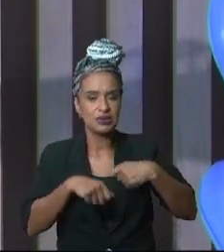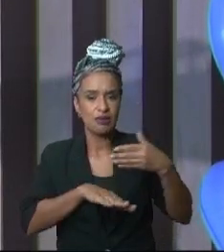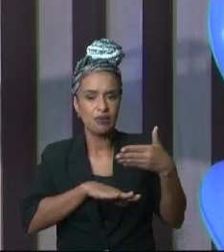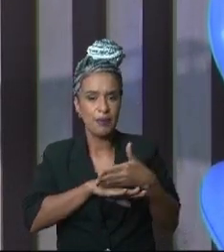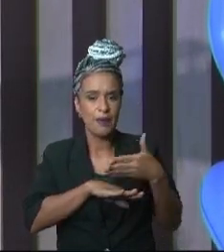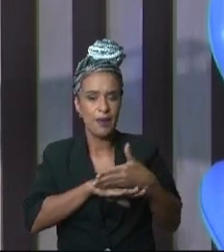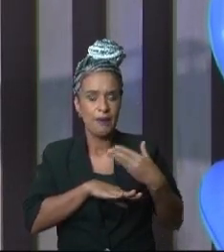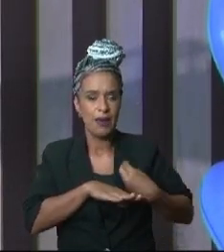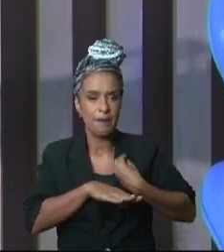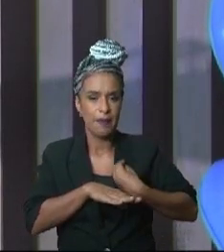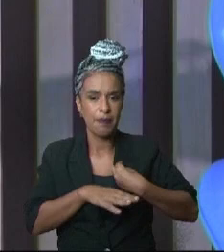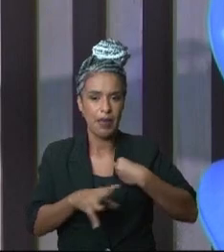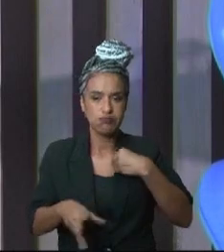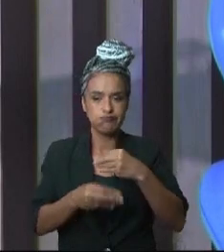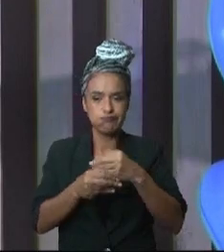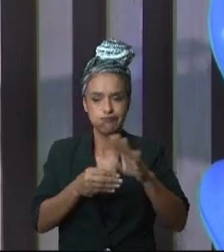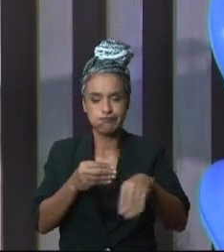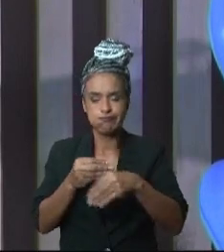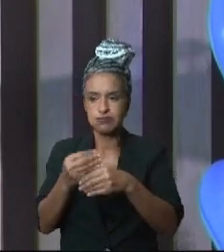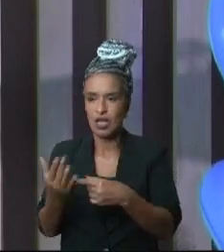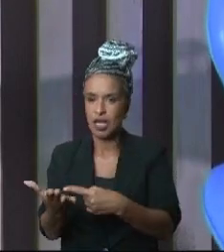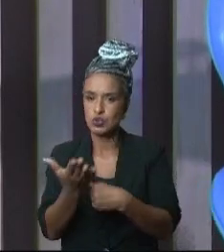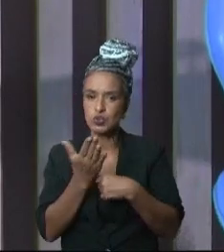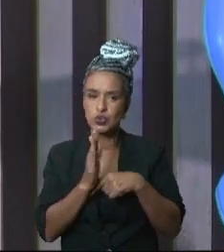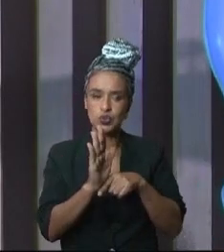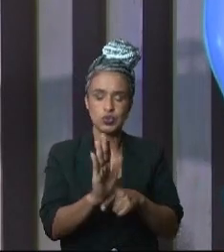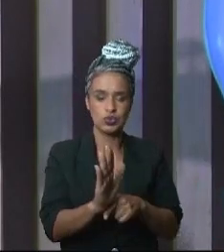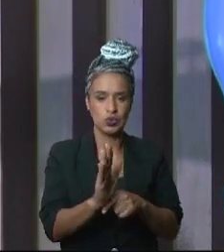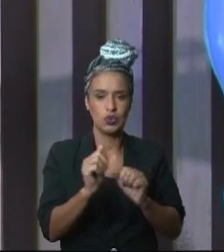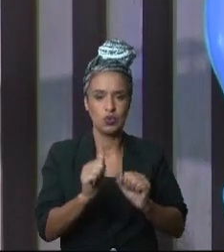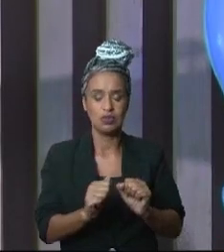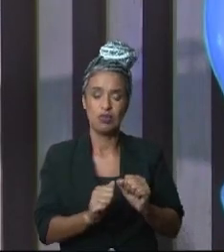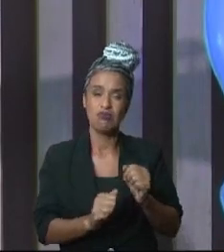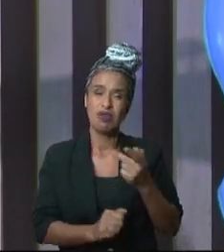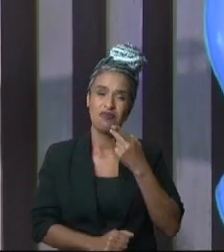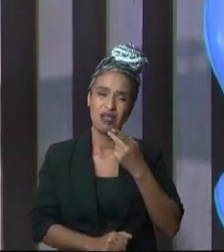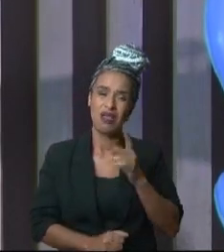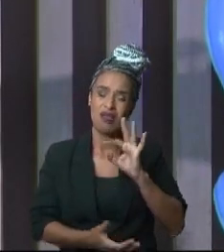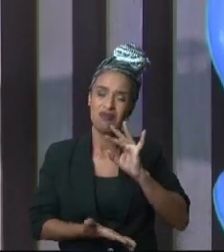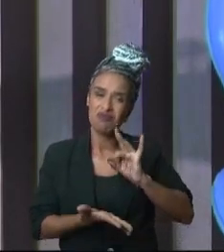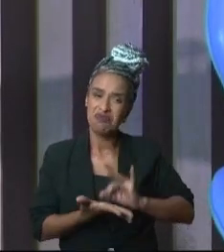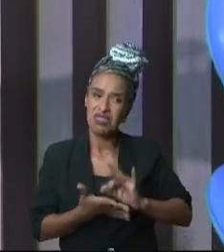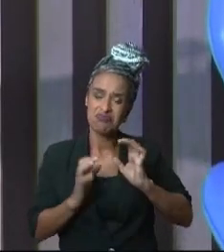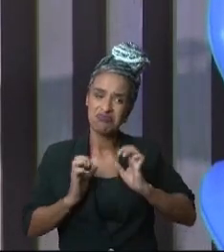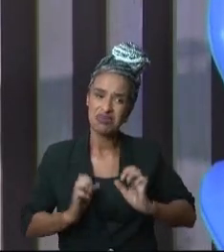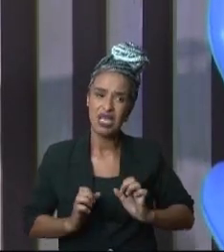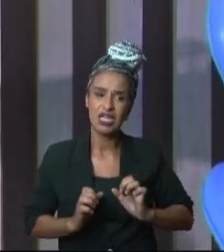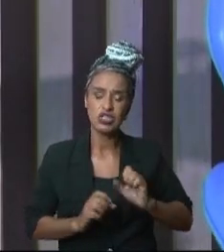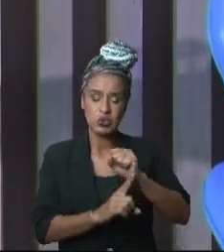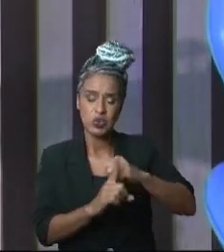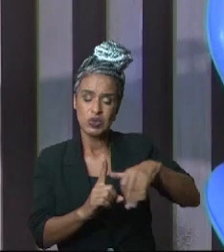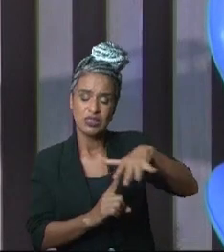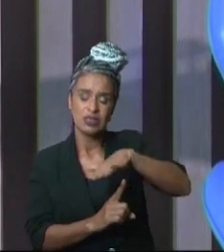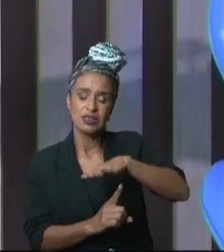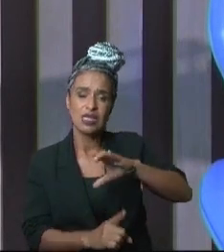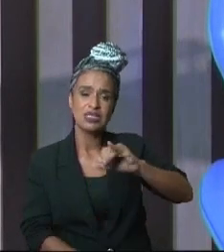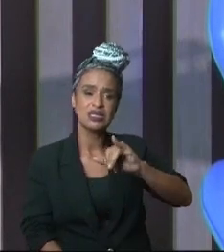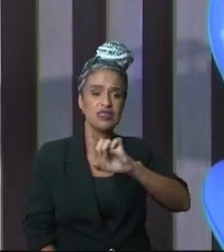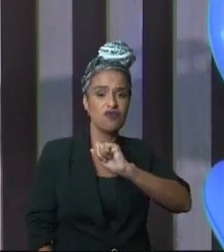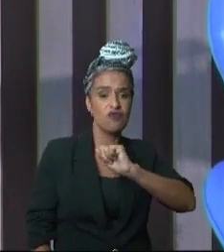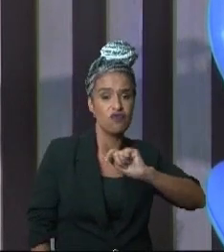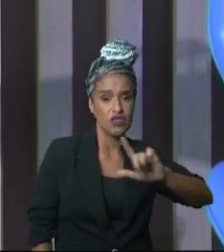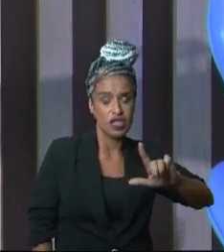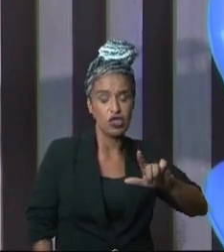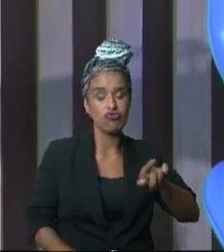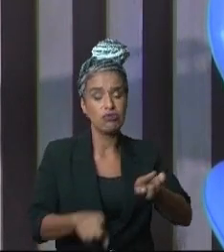participar mais com a colaboração com outros. Outros estados, mas para ser honesto, mais sociedade civil, o setor privado e